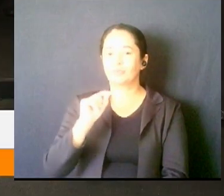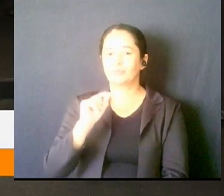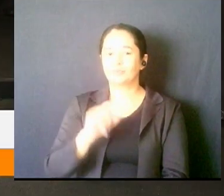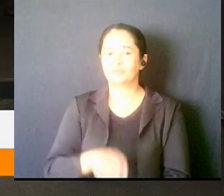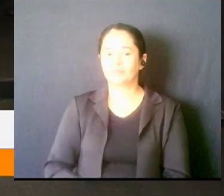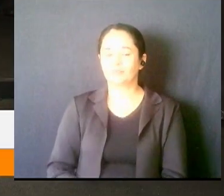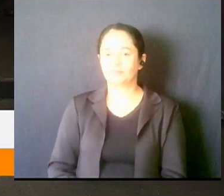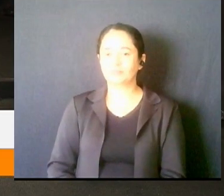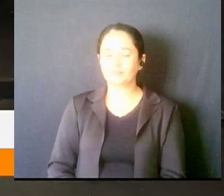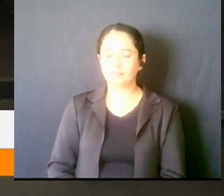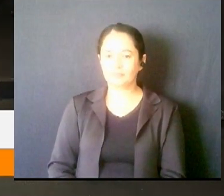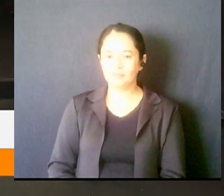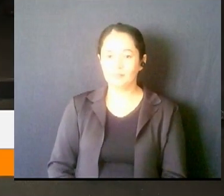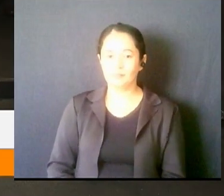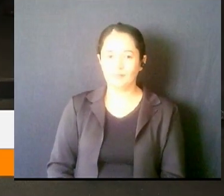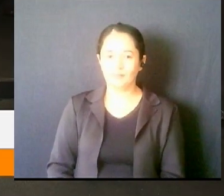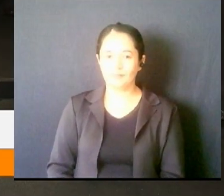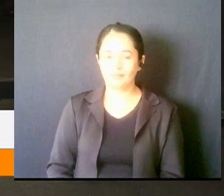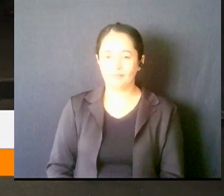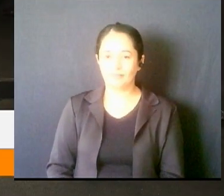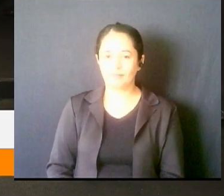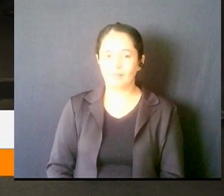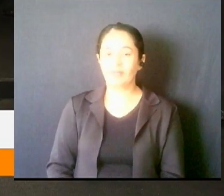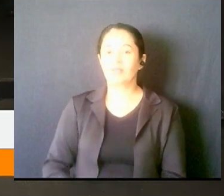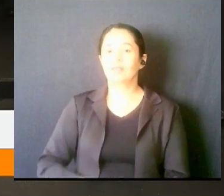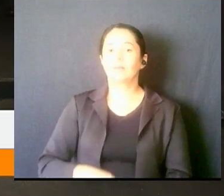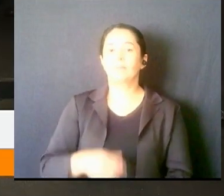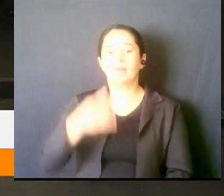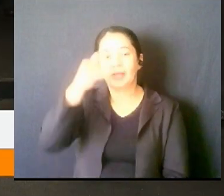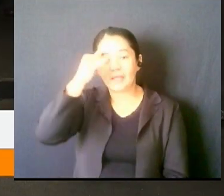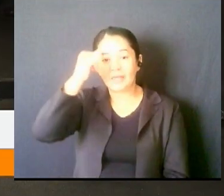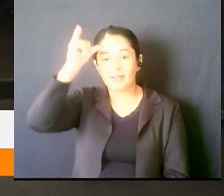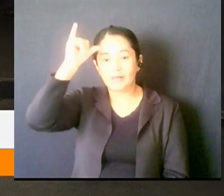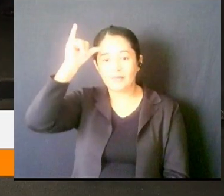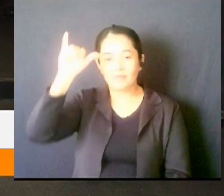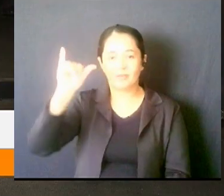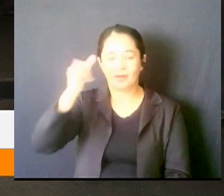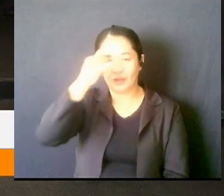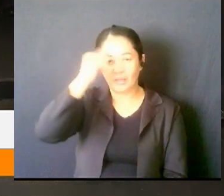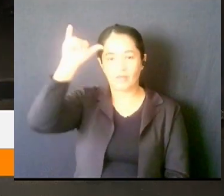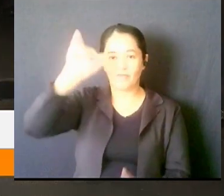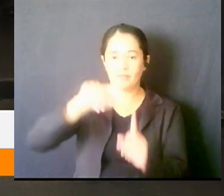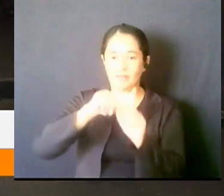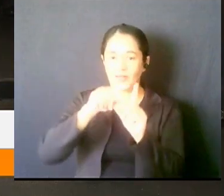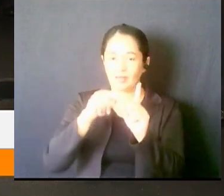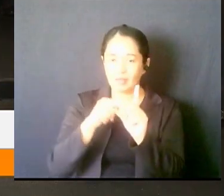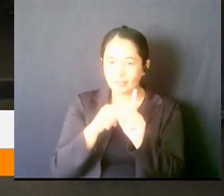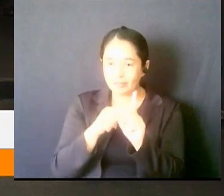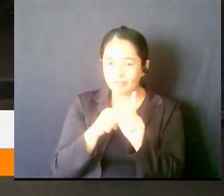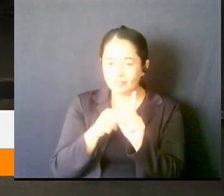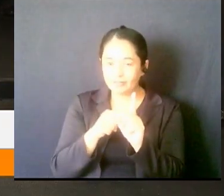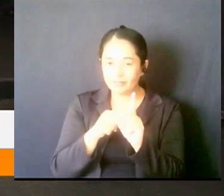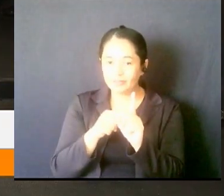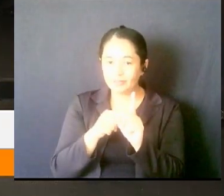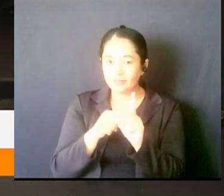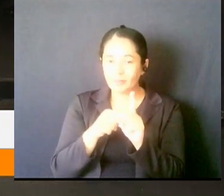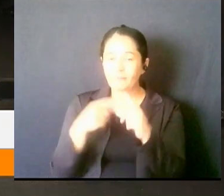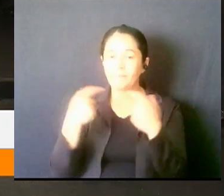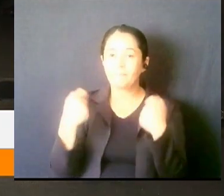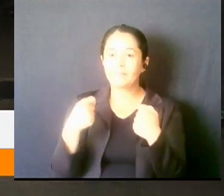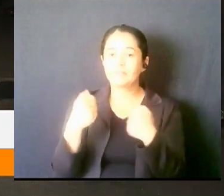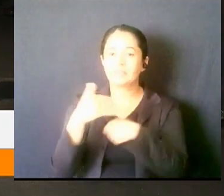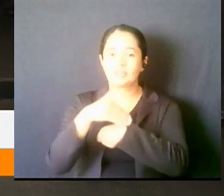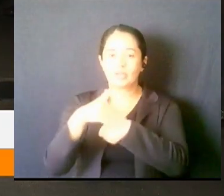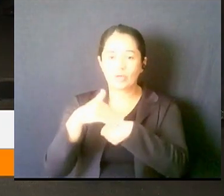tem... Para fazer prevenção de gravidez, você tem que ter métodos, conversar, métodos